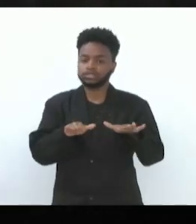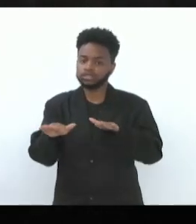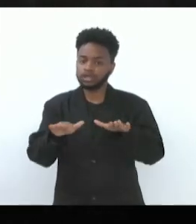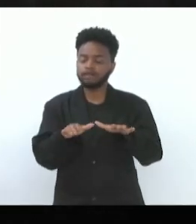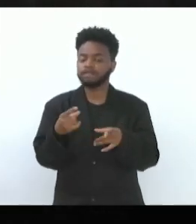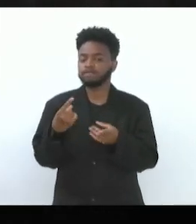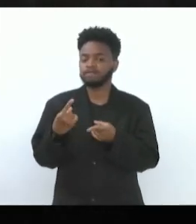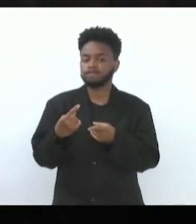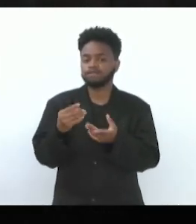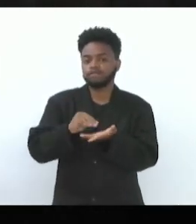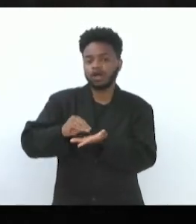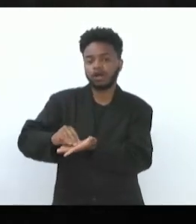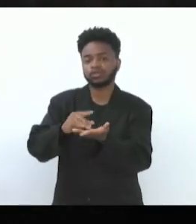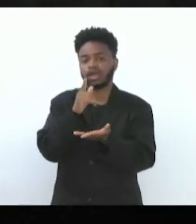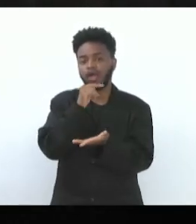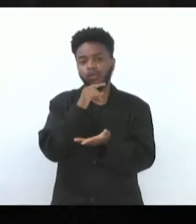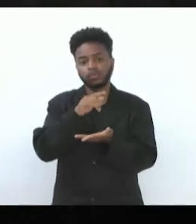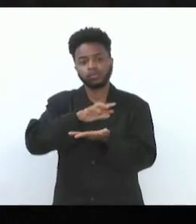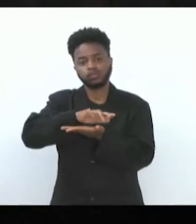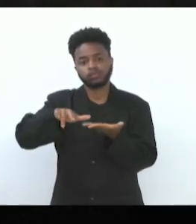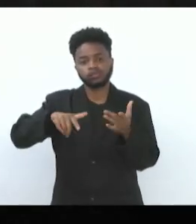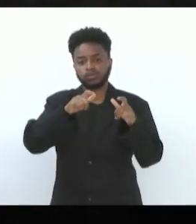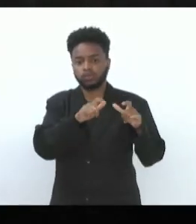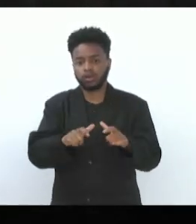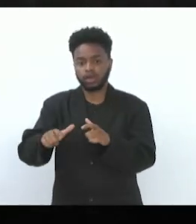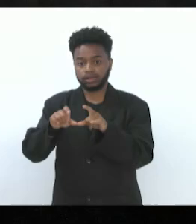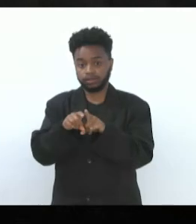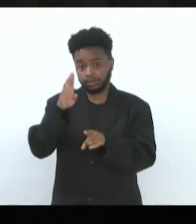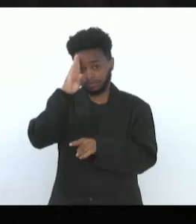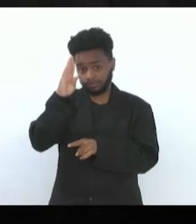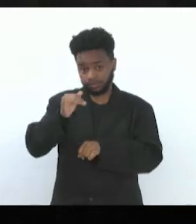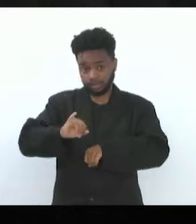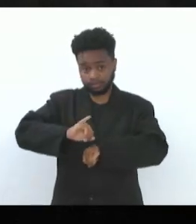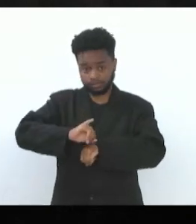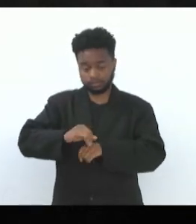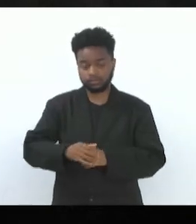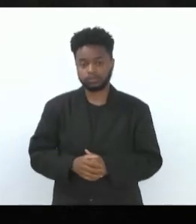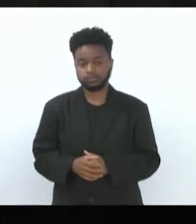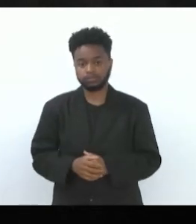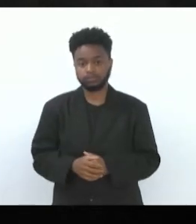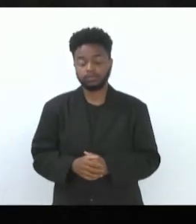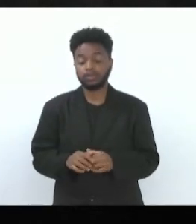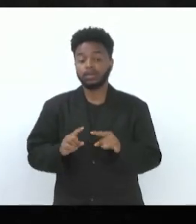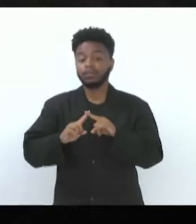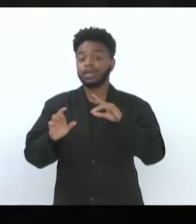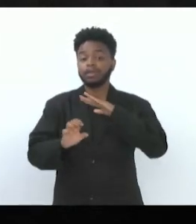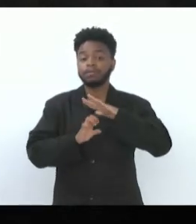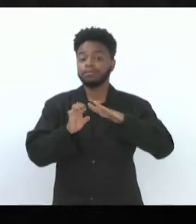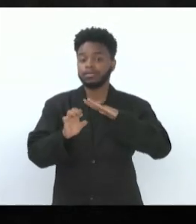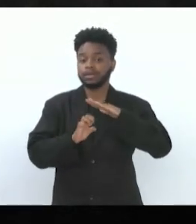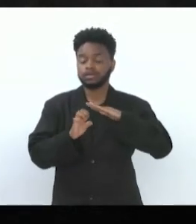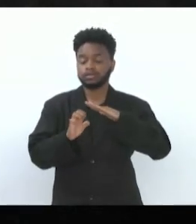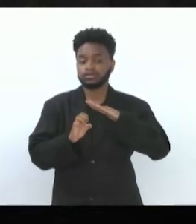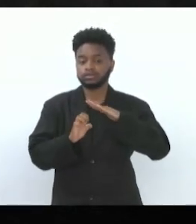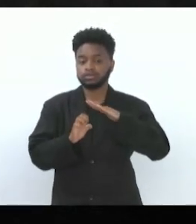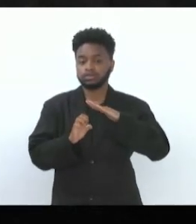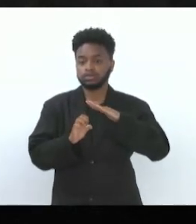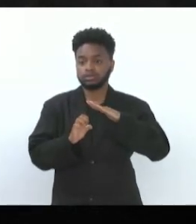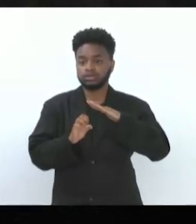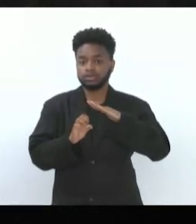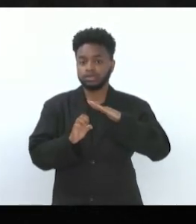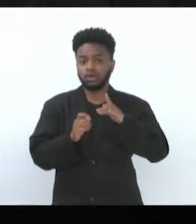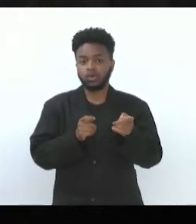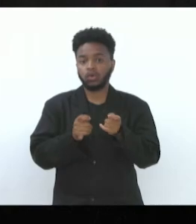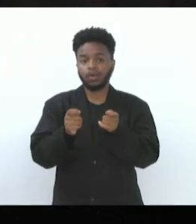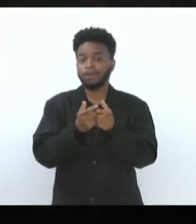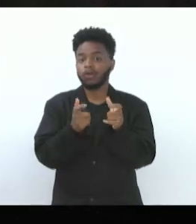água em toda a região metropolitana, principalmente na capital. E a empresa da capital, que pega a maior parte dos